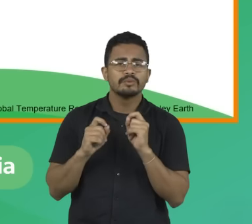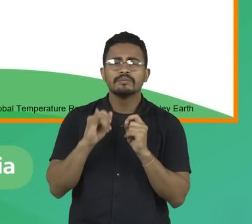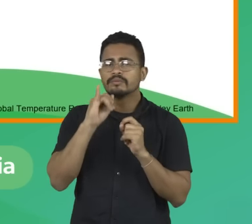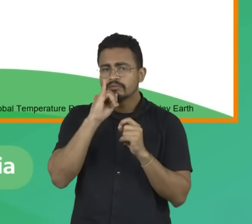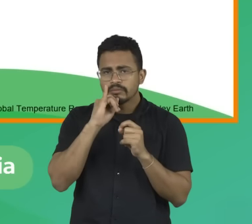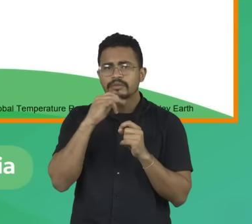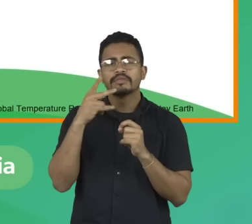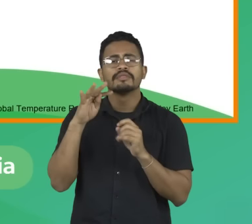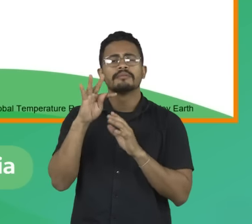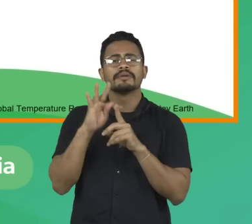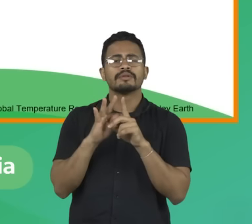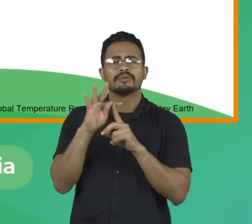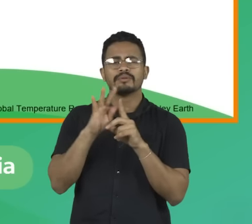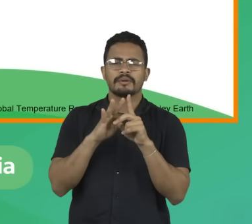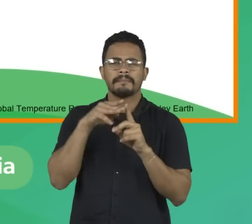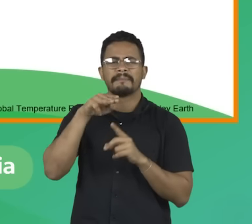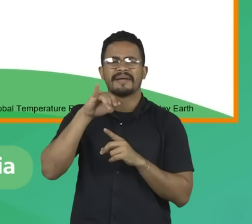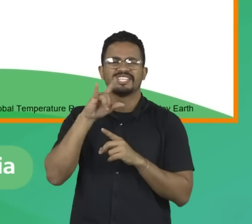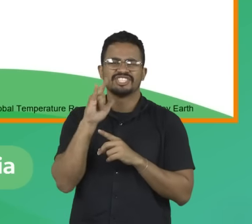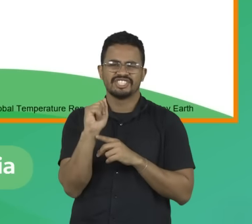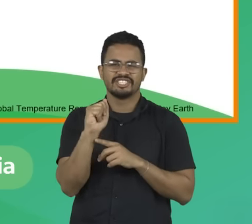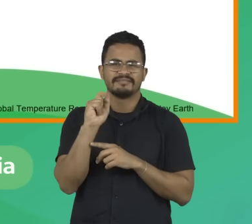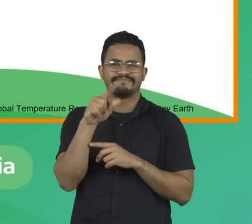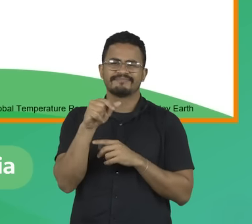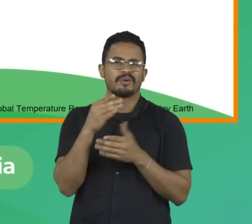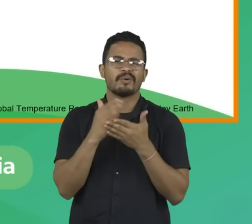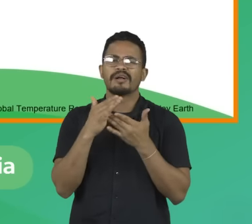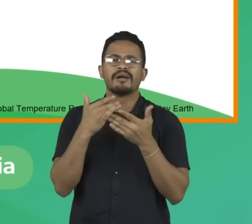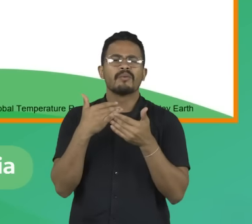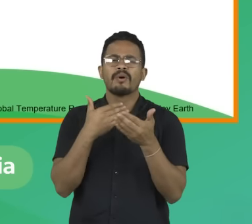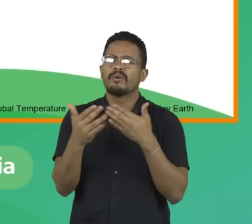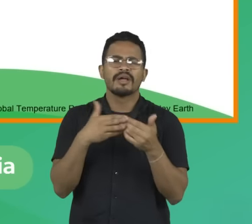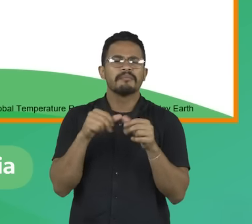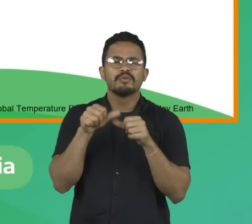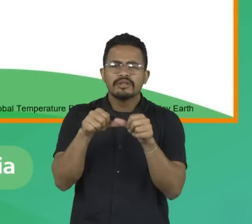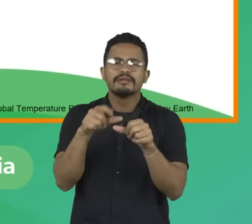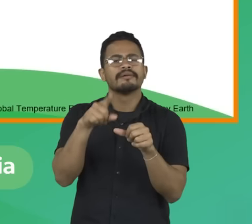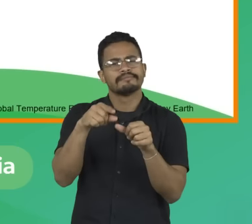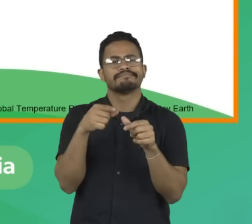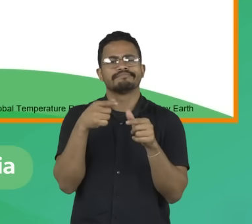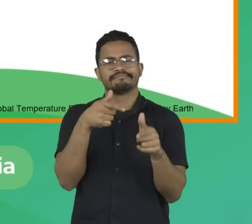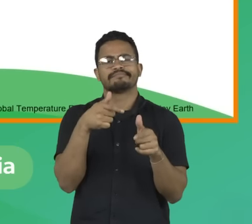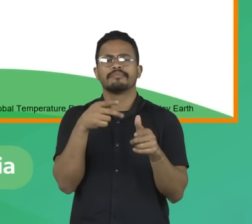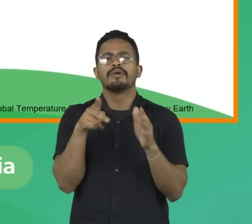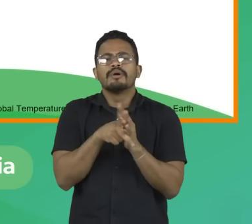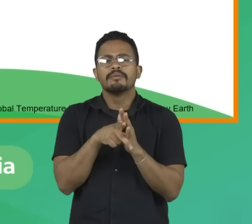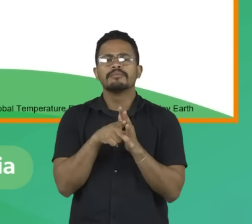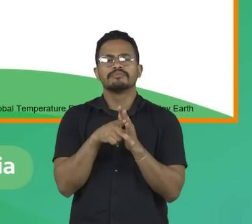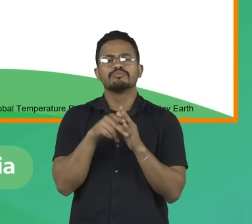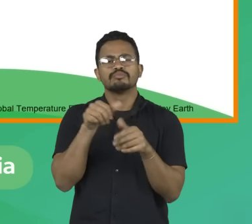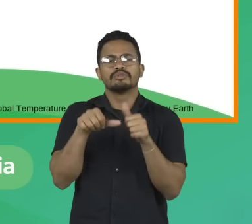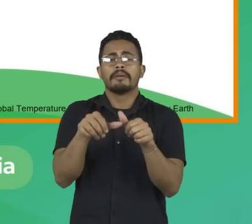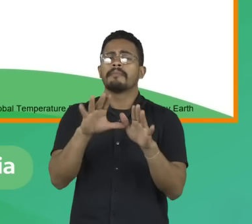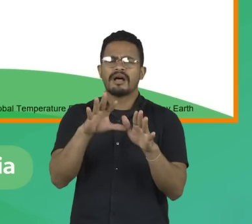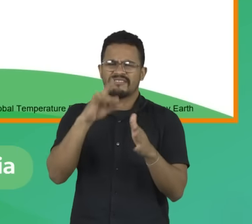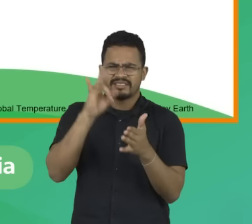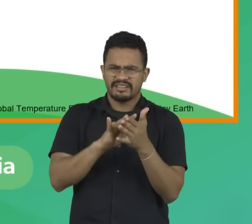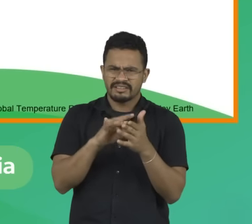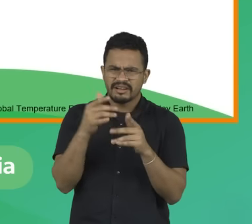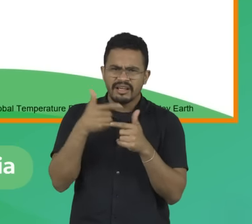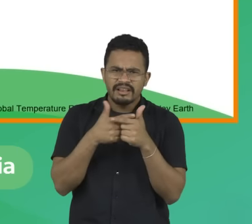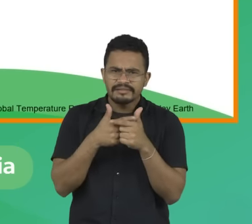temperatura média do planeta é considerada uma mudança climática. Mas isso não caracteriza uma crise climática em si. Por